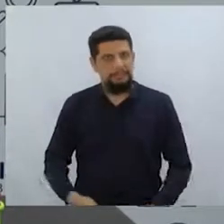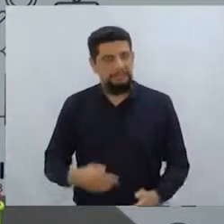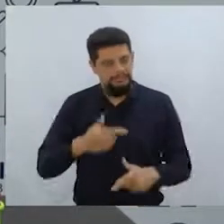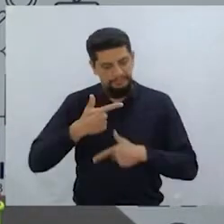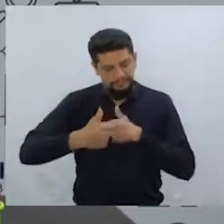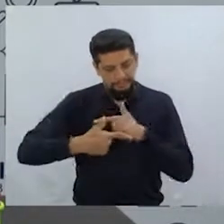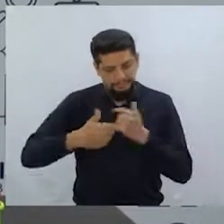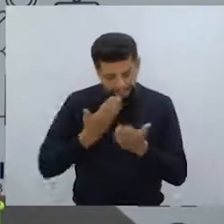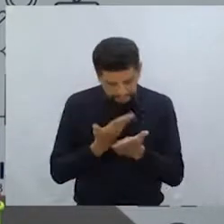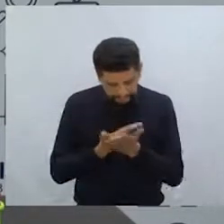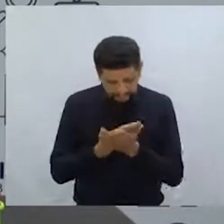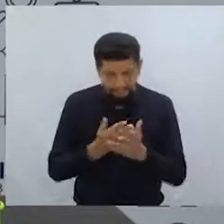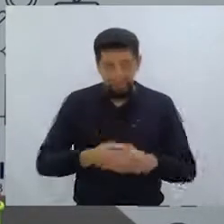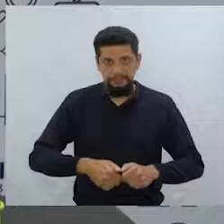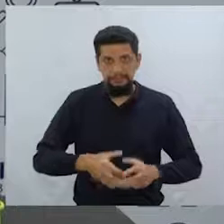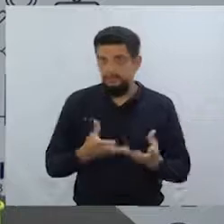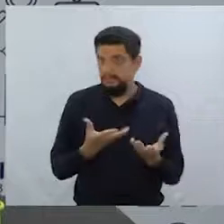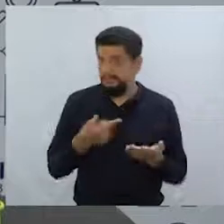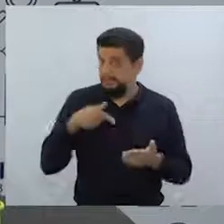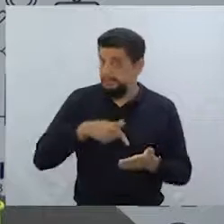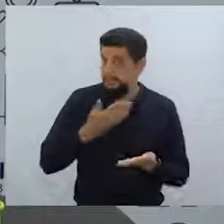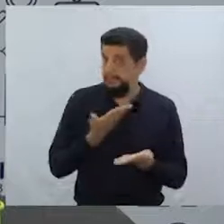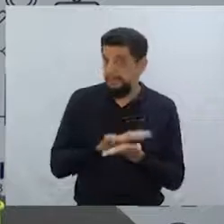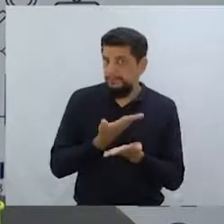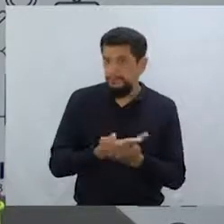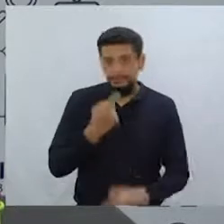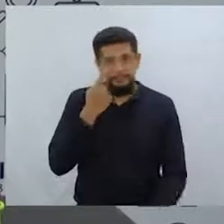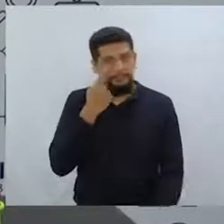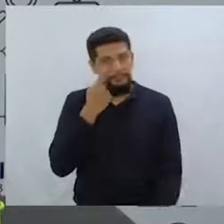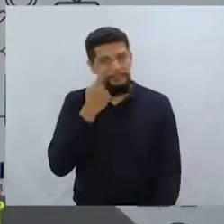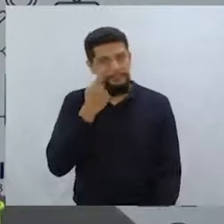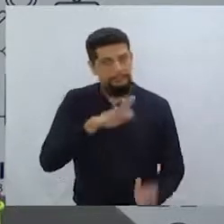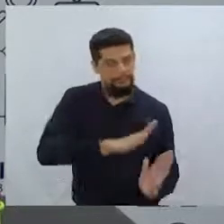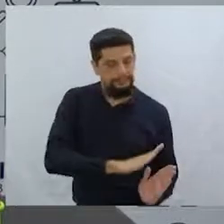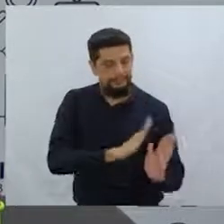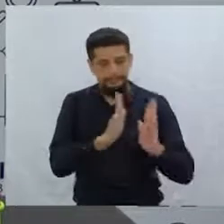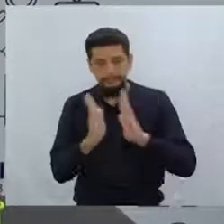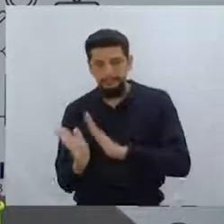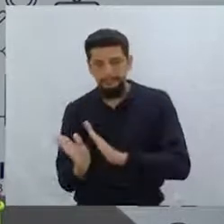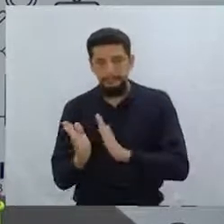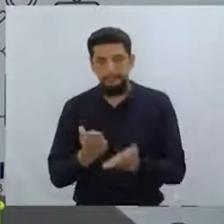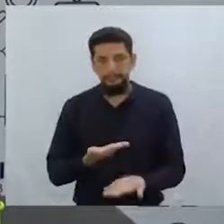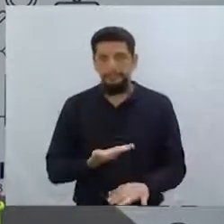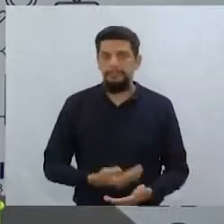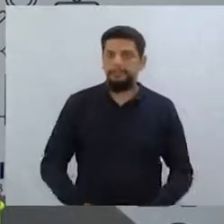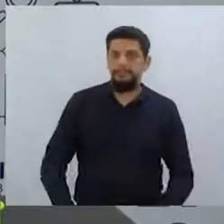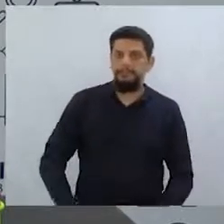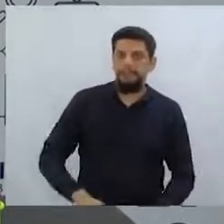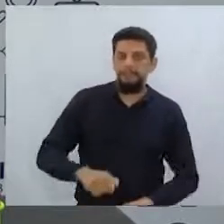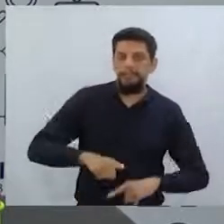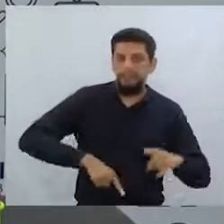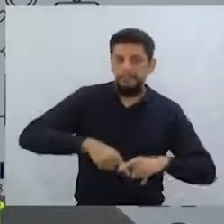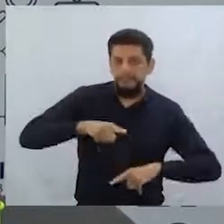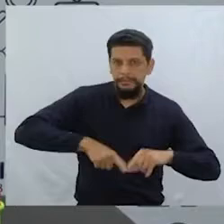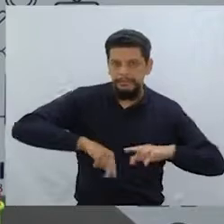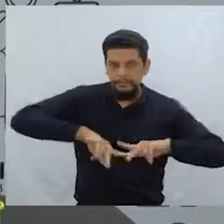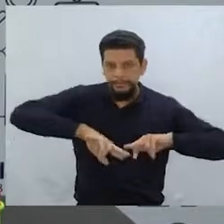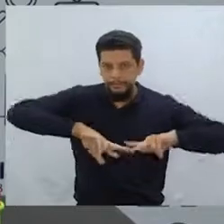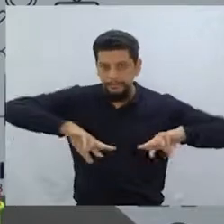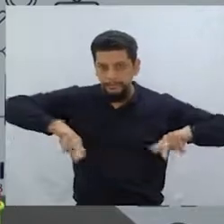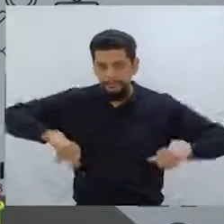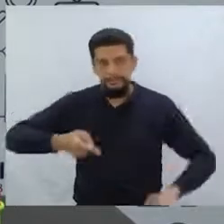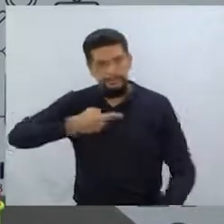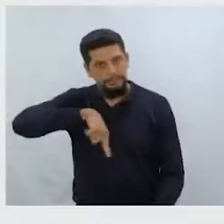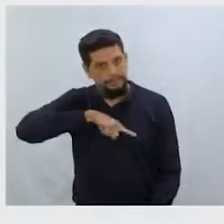a gente vai trabalhar muito nessa aula. Então vamos ver, a primeira parte da nossa rotina é materiais e data. Então nós vamos ver quais